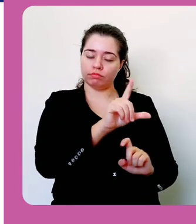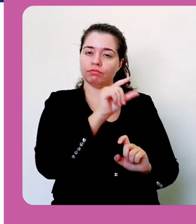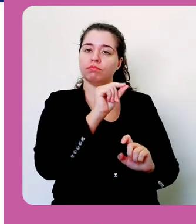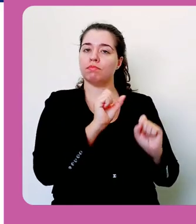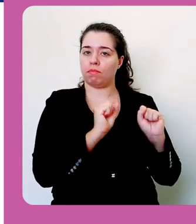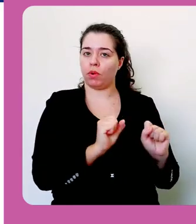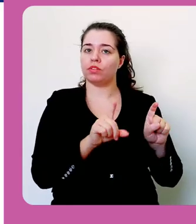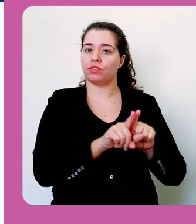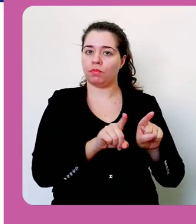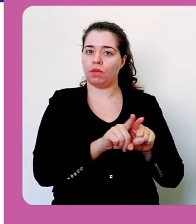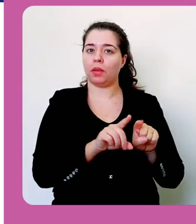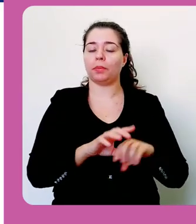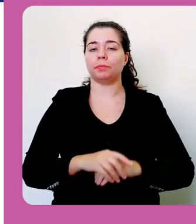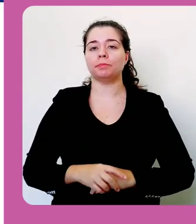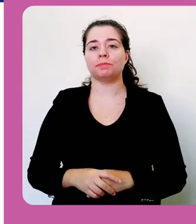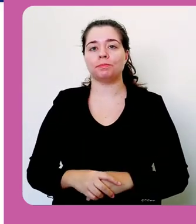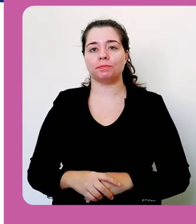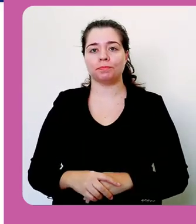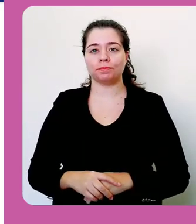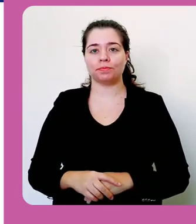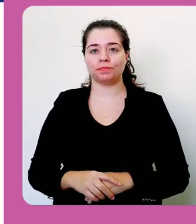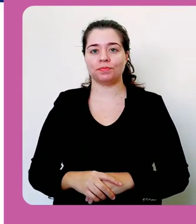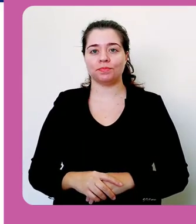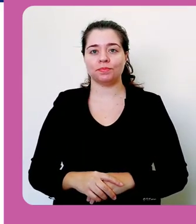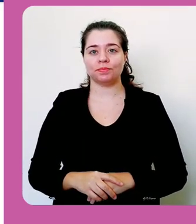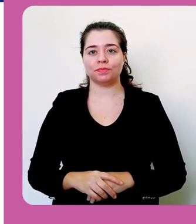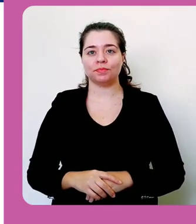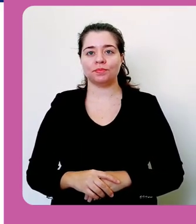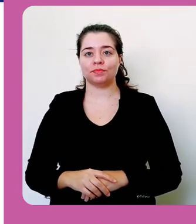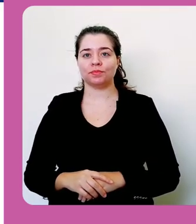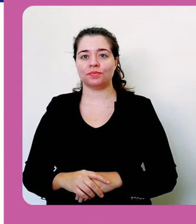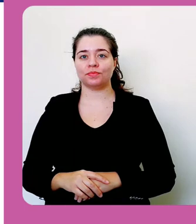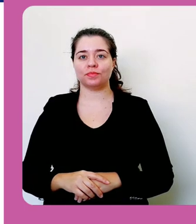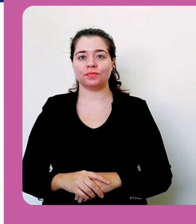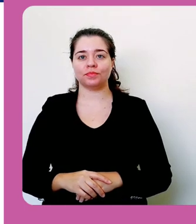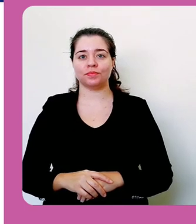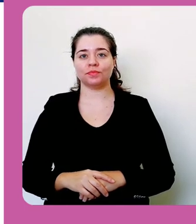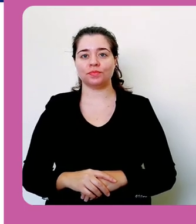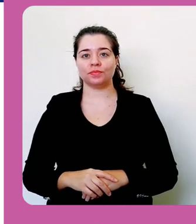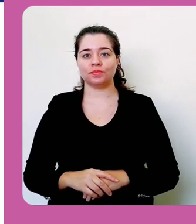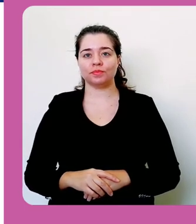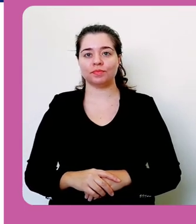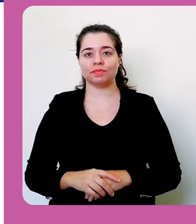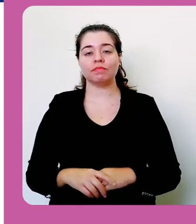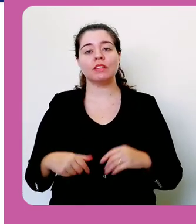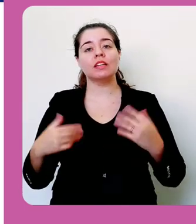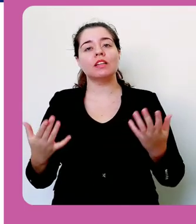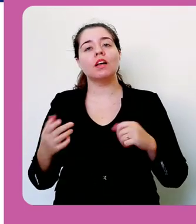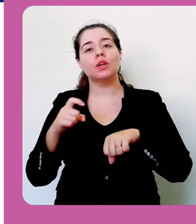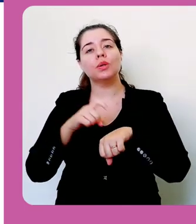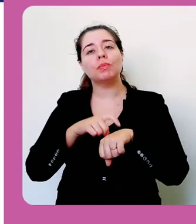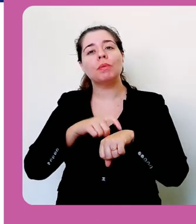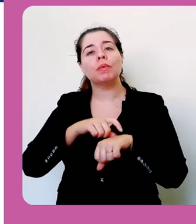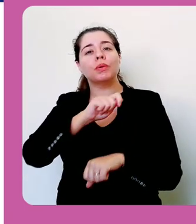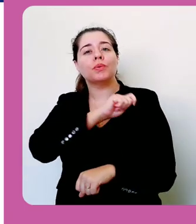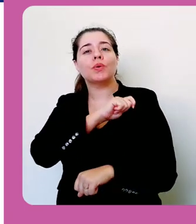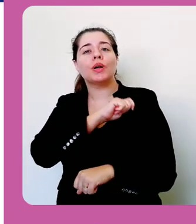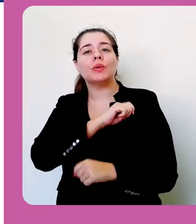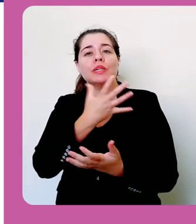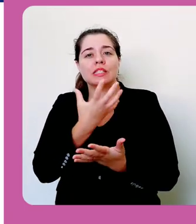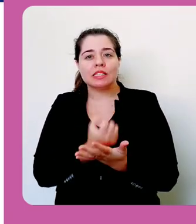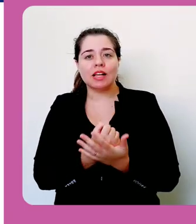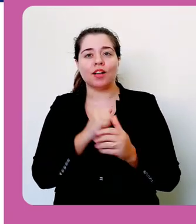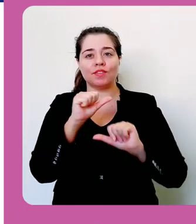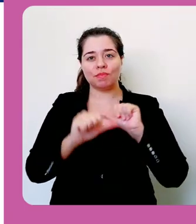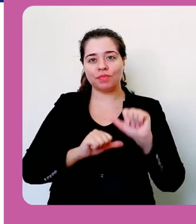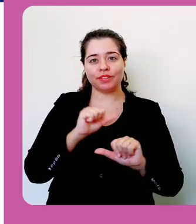Quando o aluno clica em salvar mudanças, ele automaticamente enviou a tarefa para avaliação. Ó. Vejam, enviado para